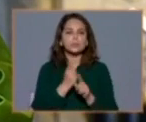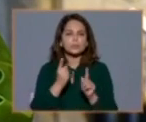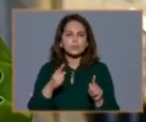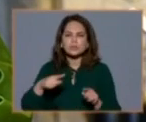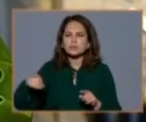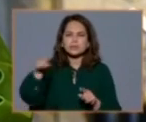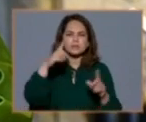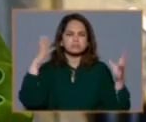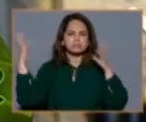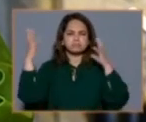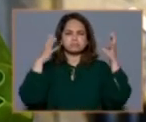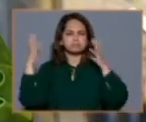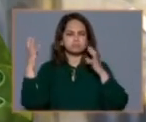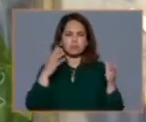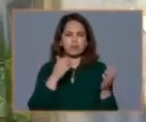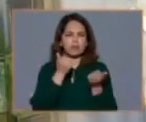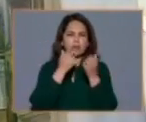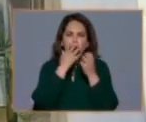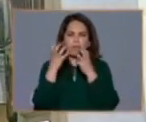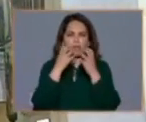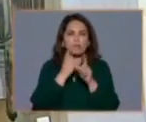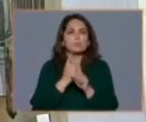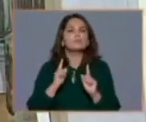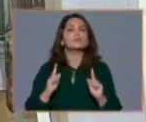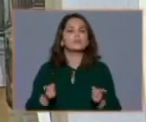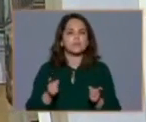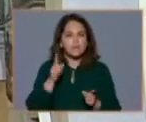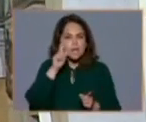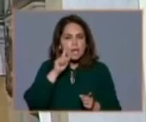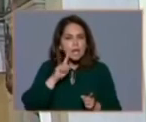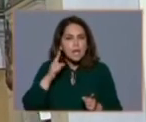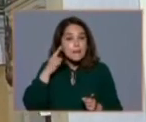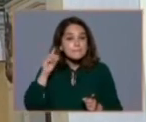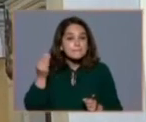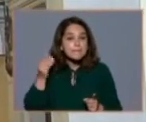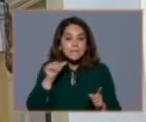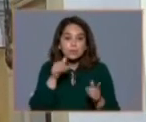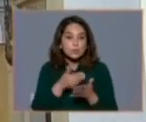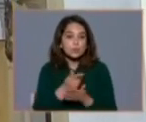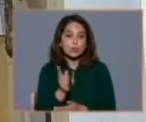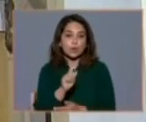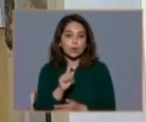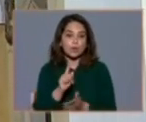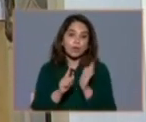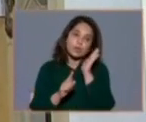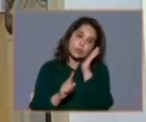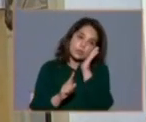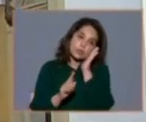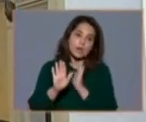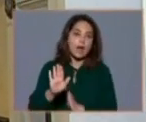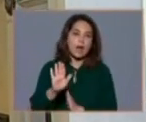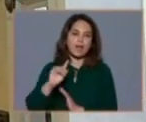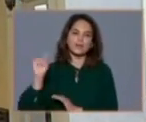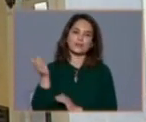este alarido e tantas lamentações? A menina não morreu, está a dormir.